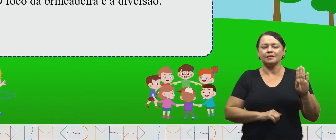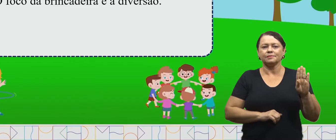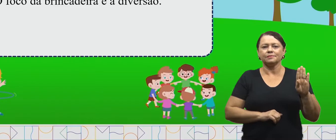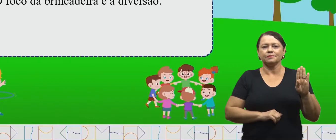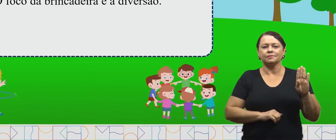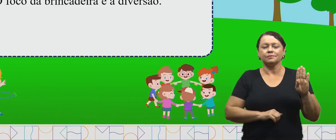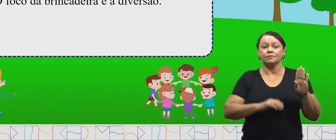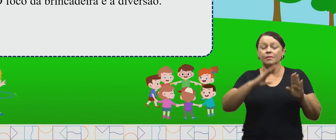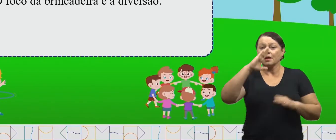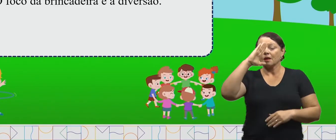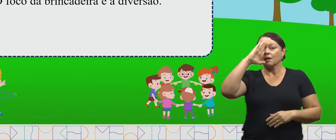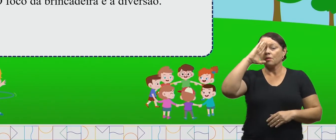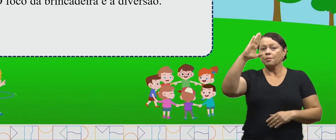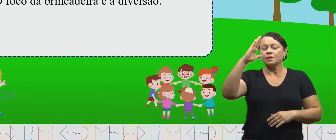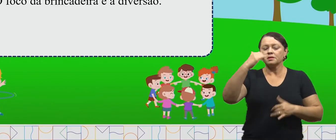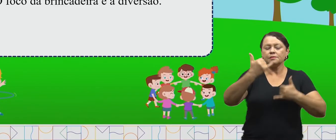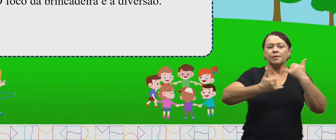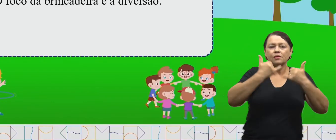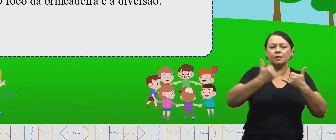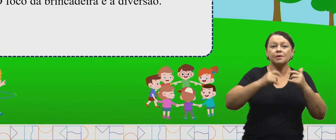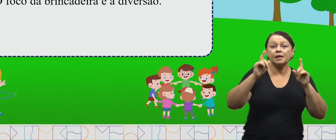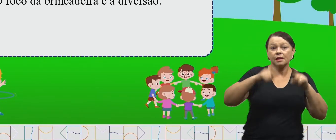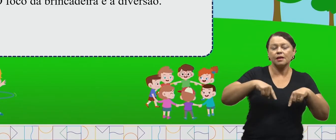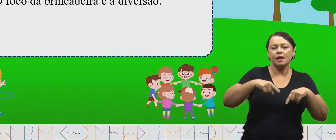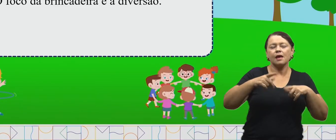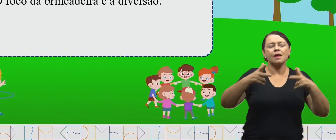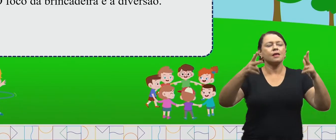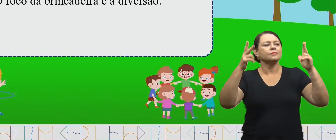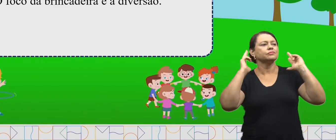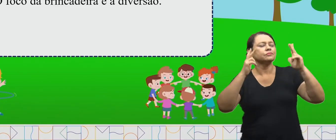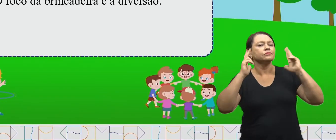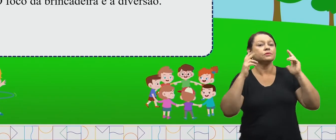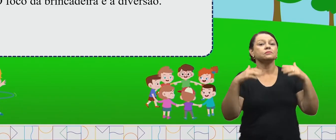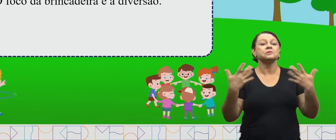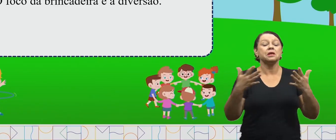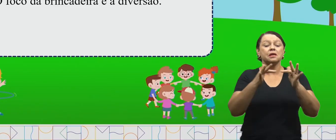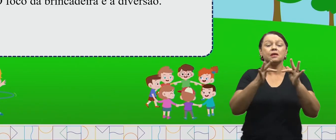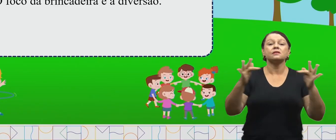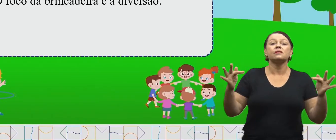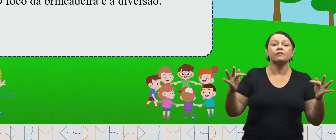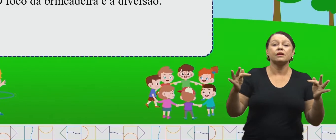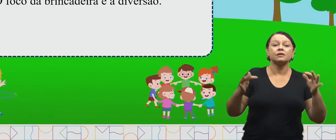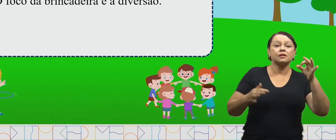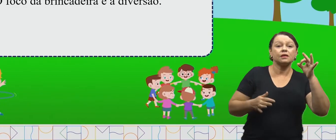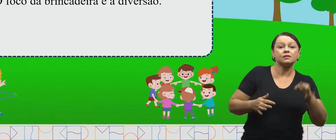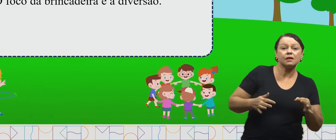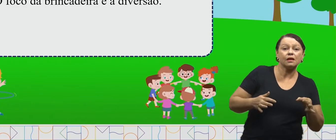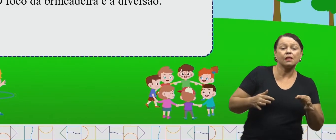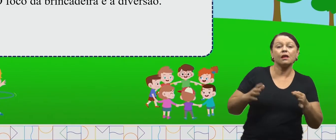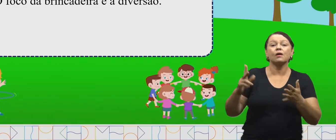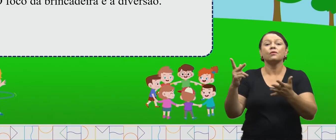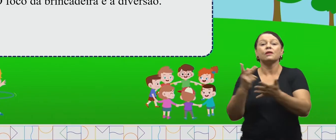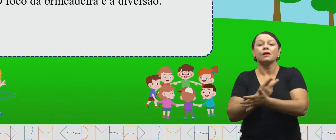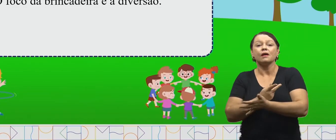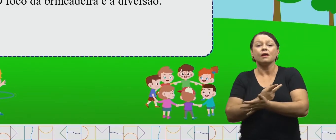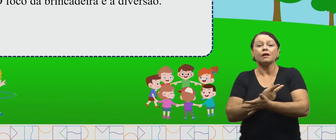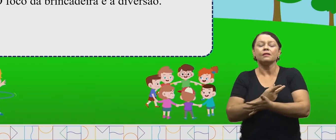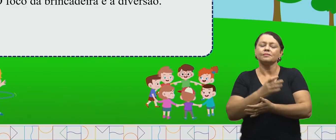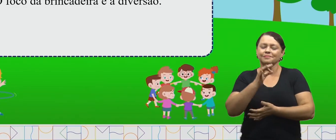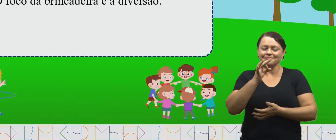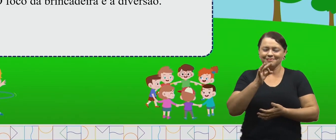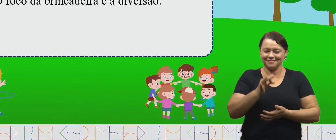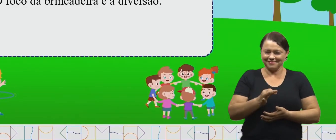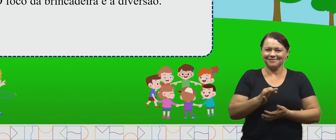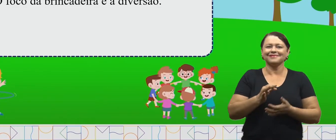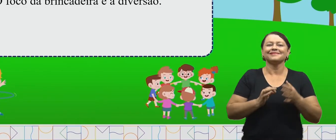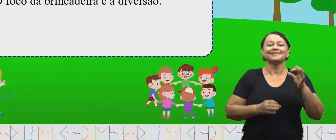da brincadeira é a diversão. E aí, essa afirmativa é verdadeira ou é falsa? Muito bem, é